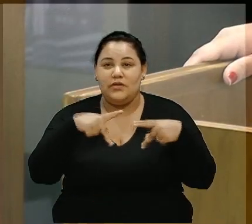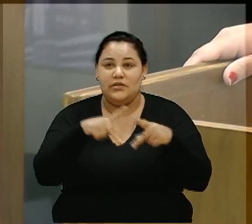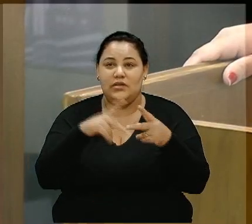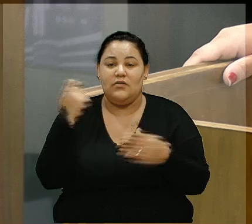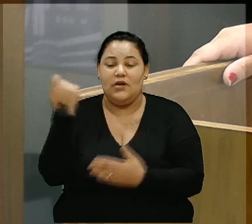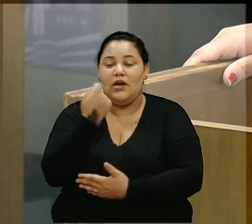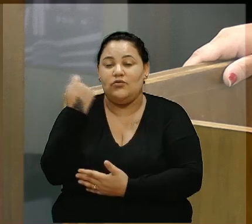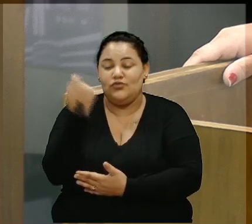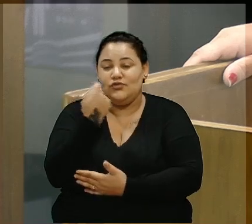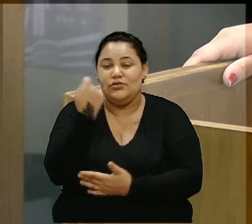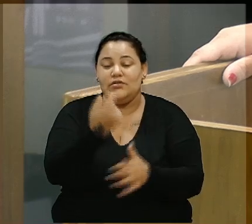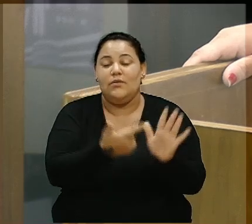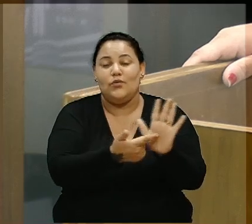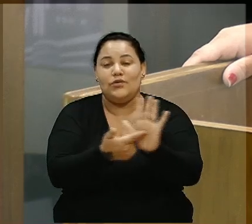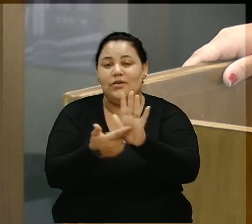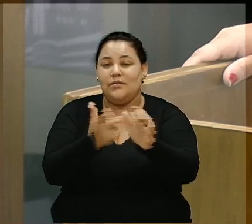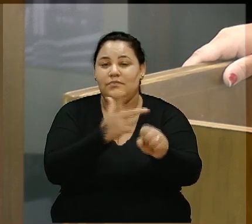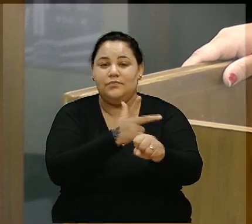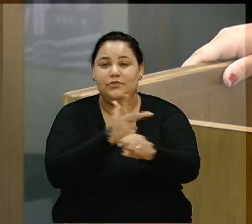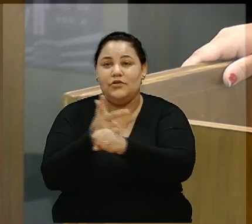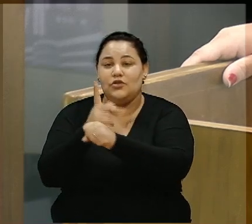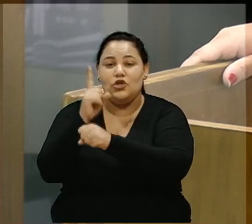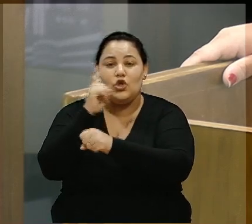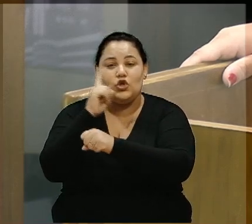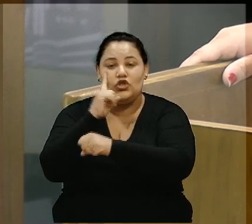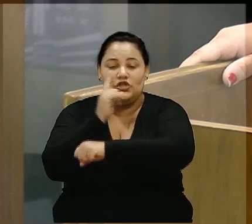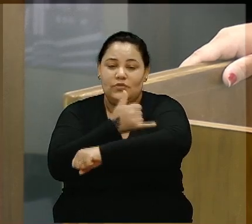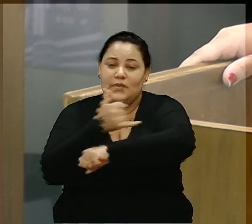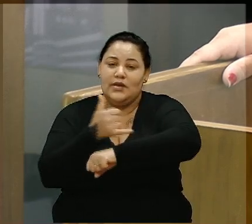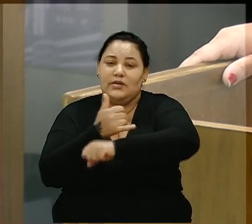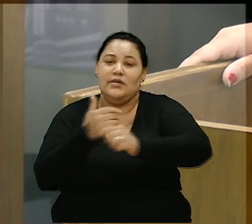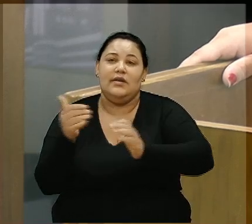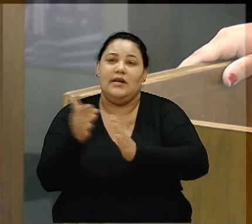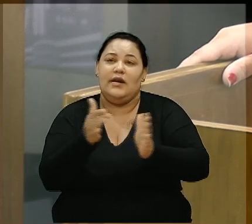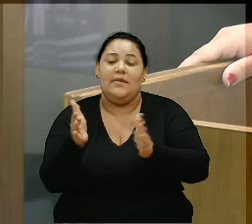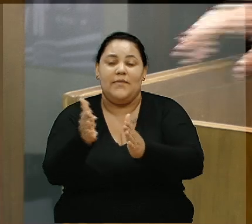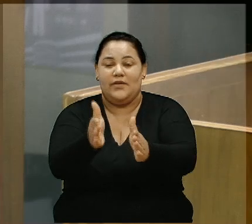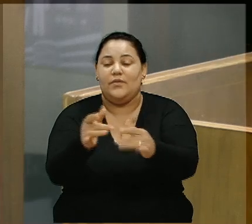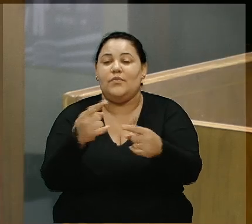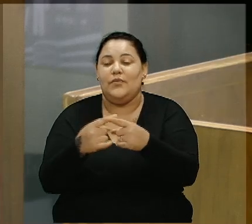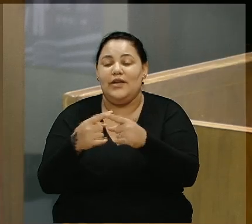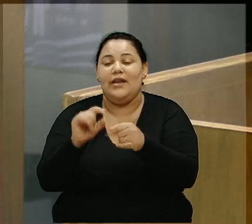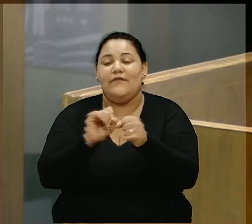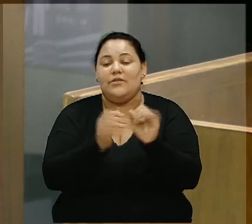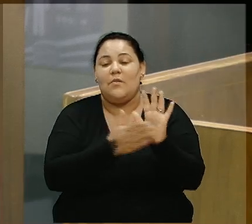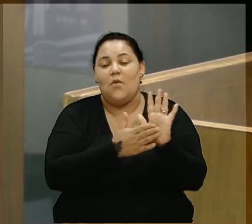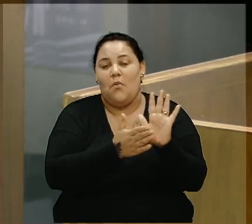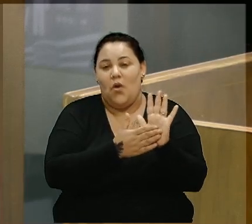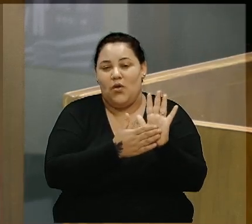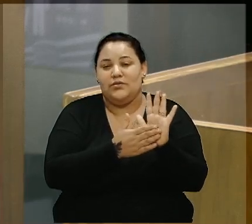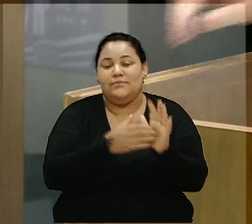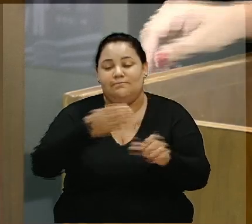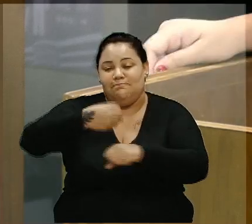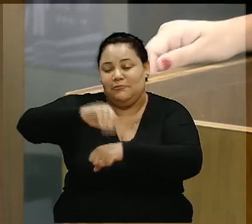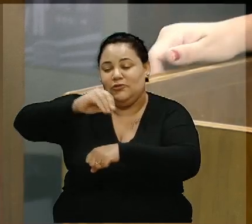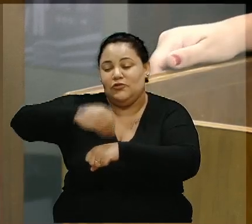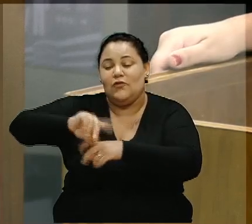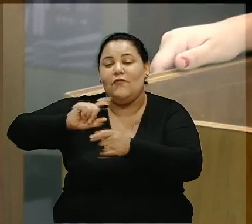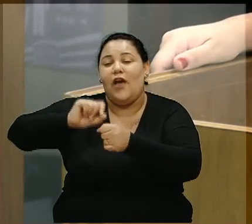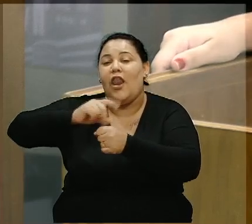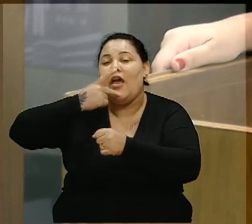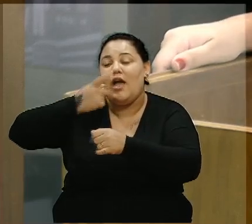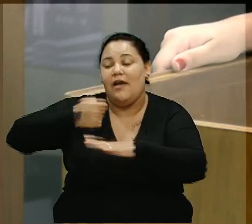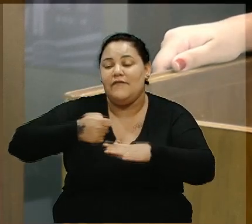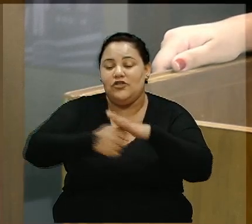está exposto todos os dias quando a gente passa pelas estradas, porque ele propôs, disse que ia fazer vários investimentos